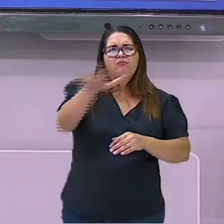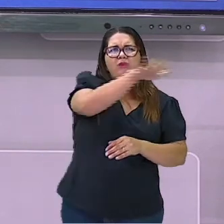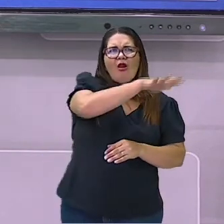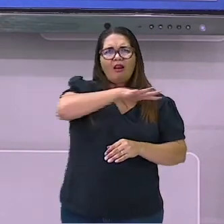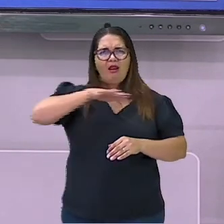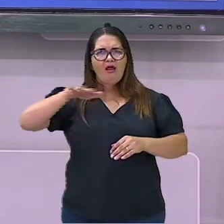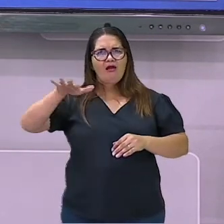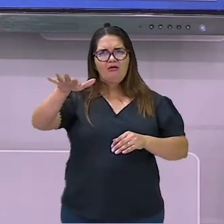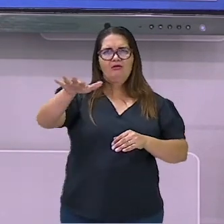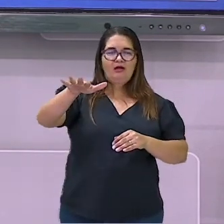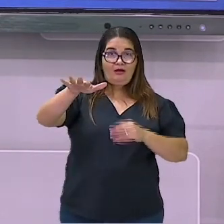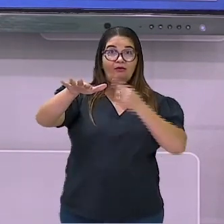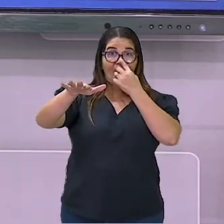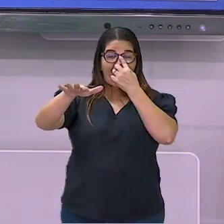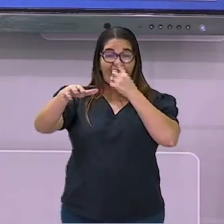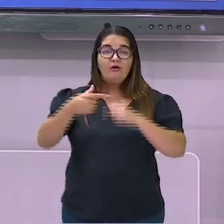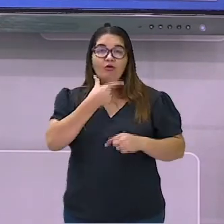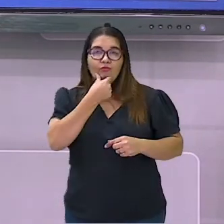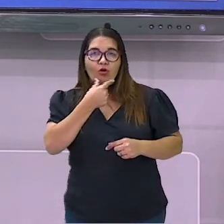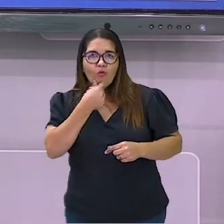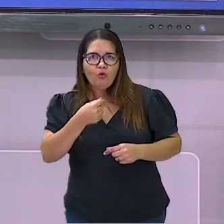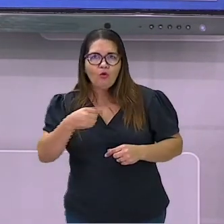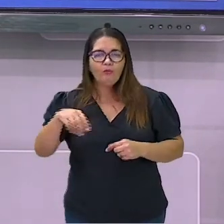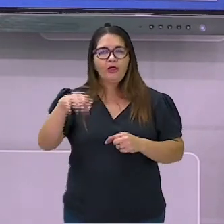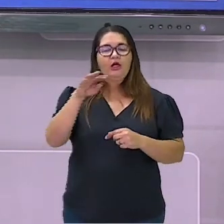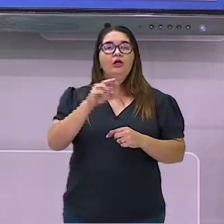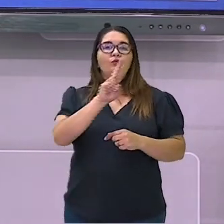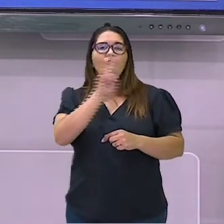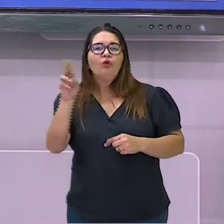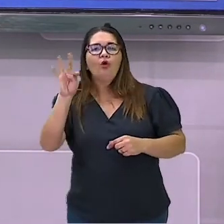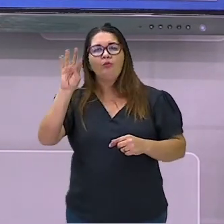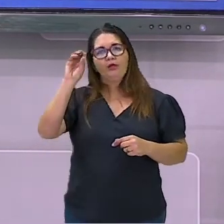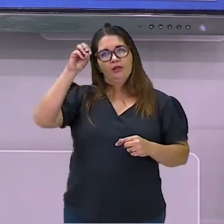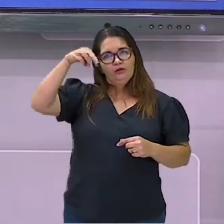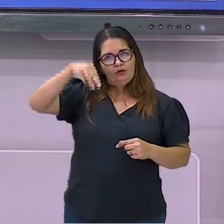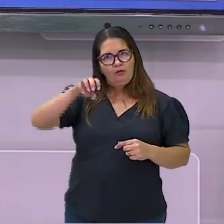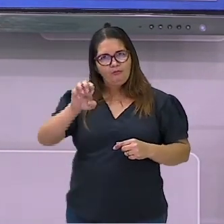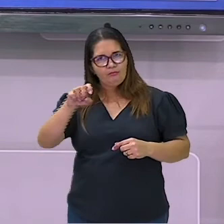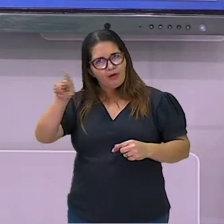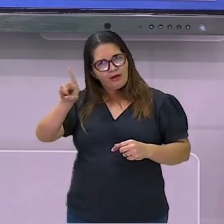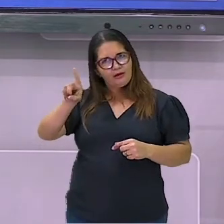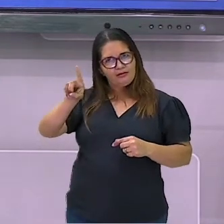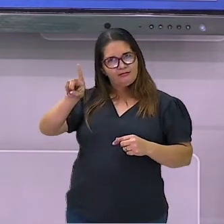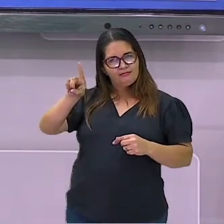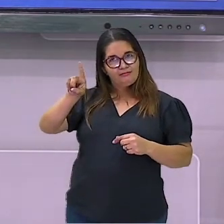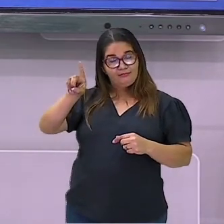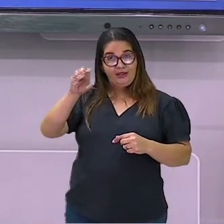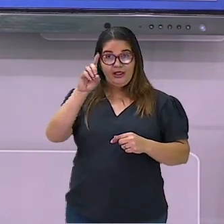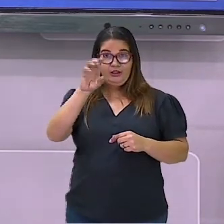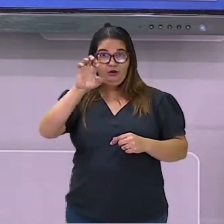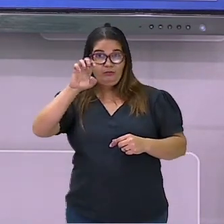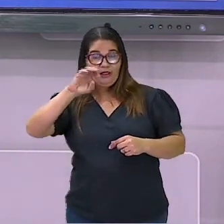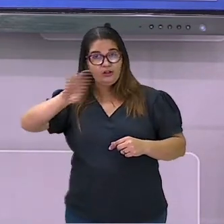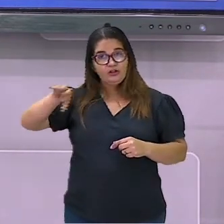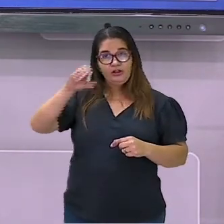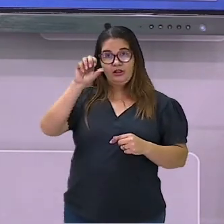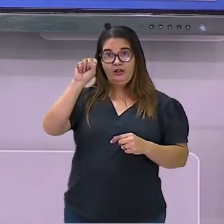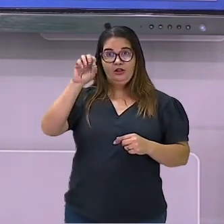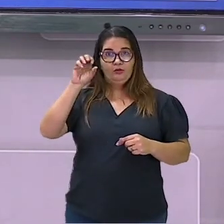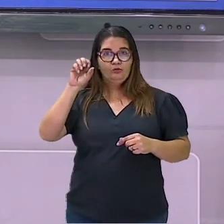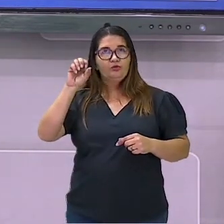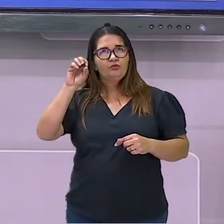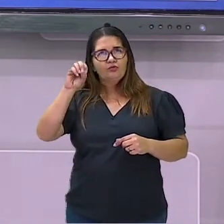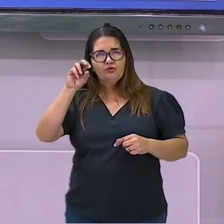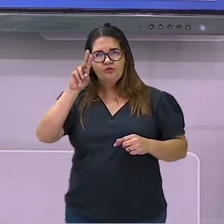muito famoso. Em 1549, ele fundou Salvador, até hoje a capital da